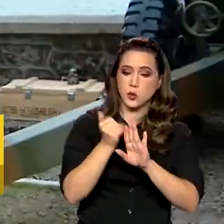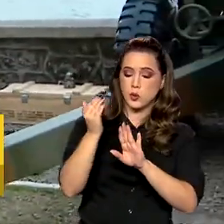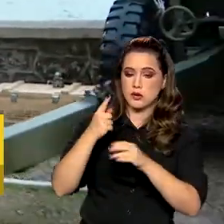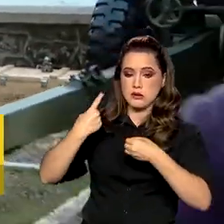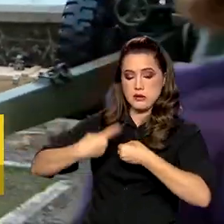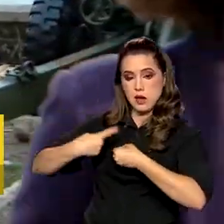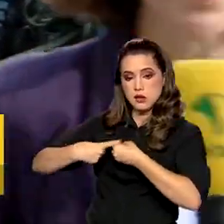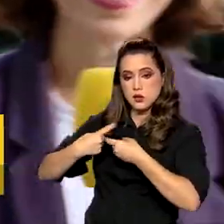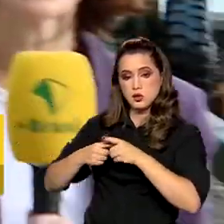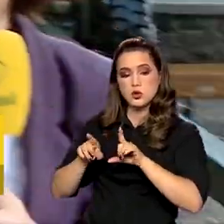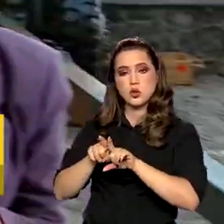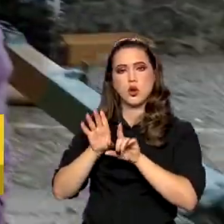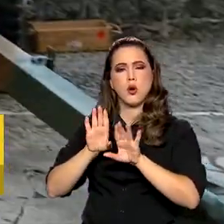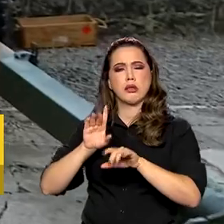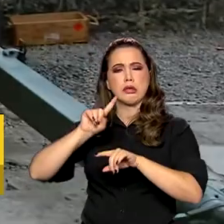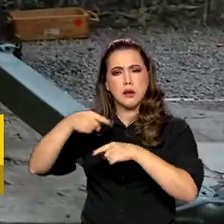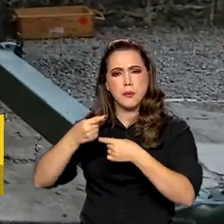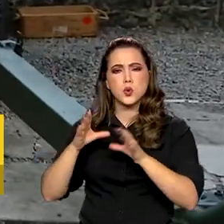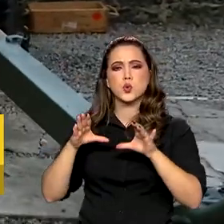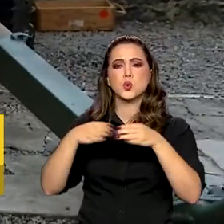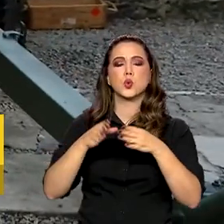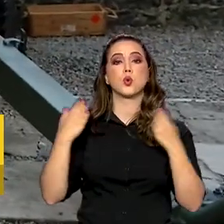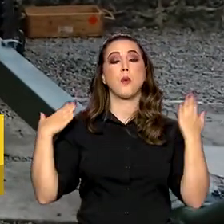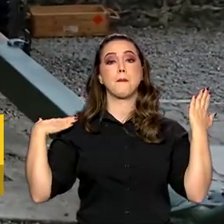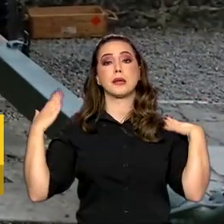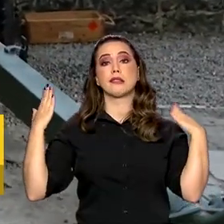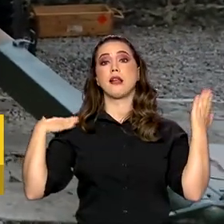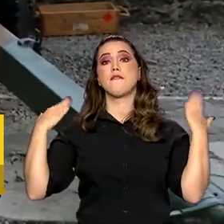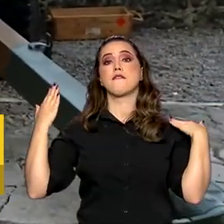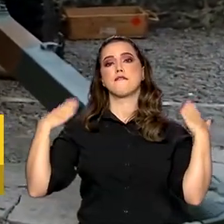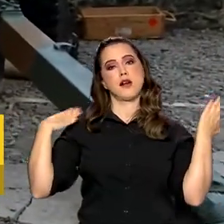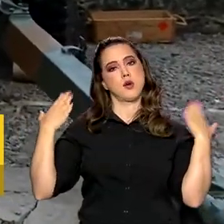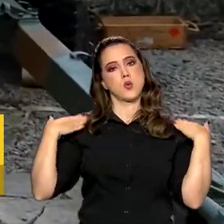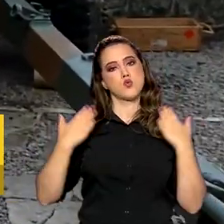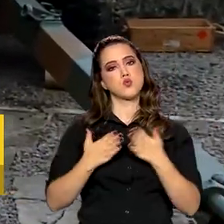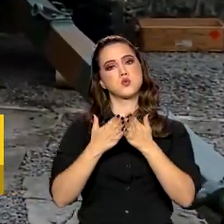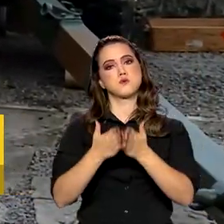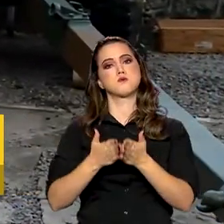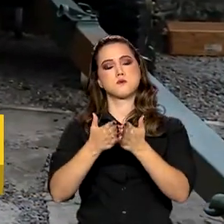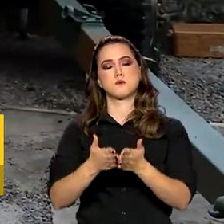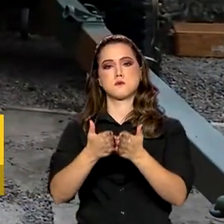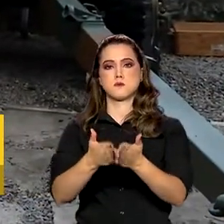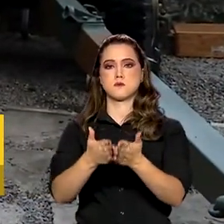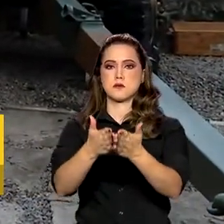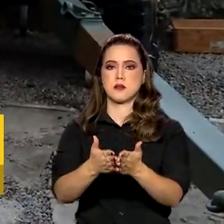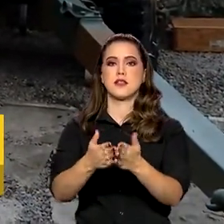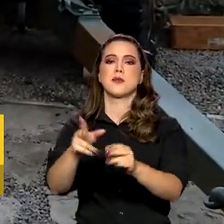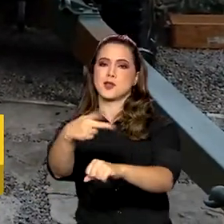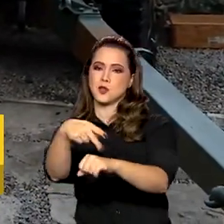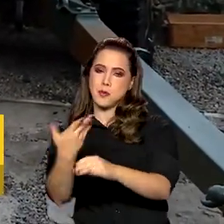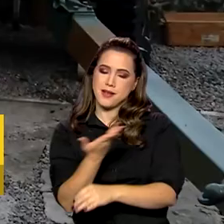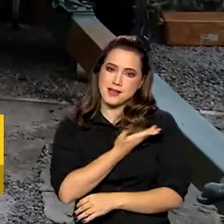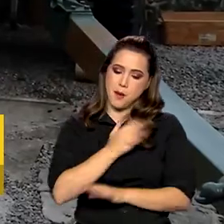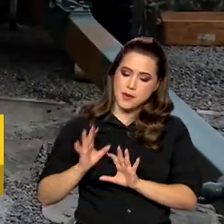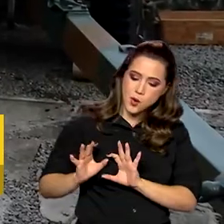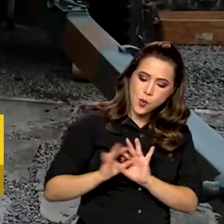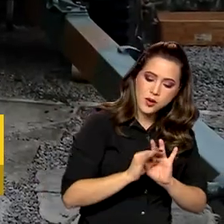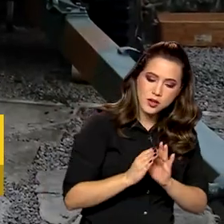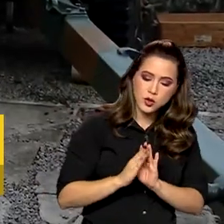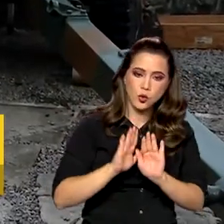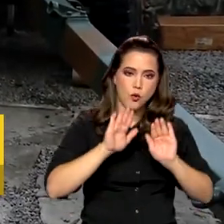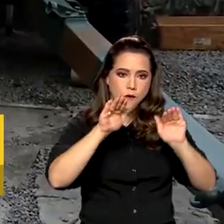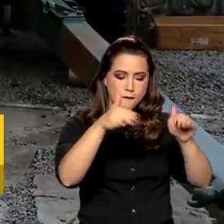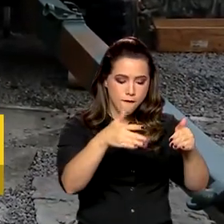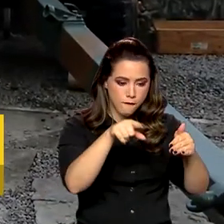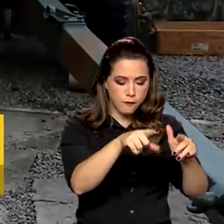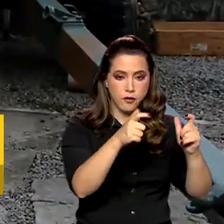cidade, parte uma parada naval com navios da Marinha Brasileira e navios de países amigos que vão em direção à Baía